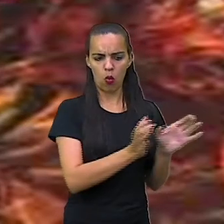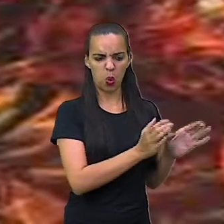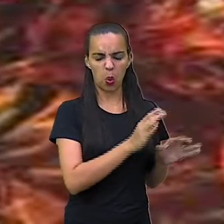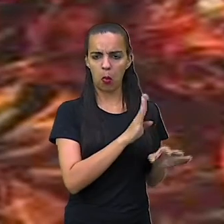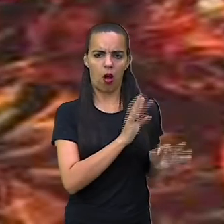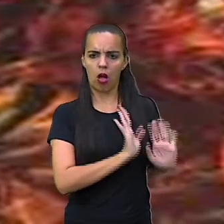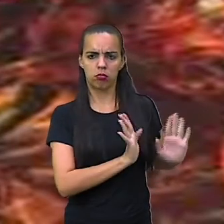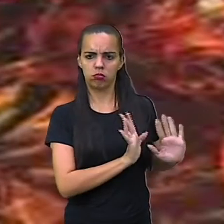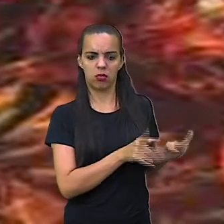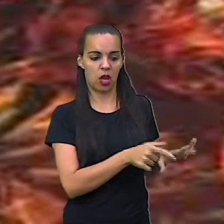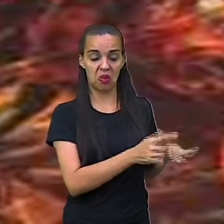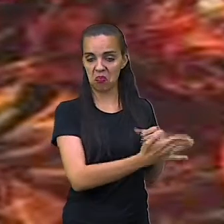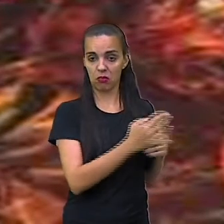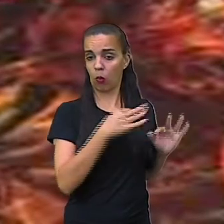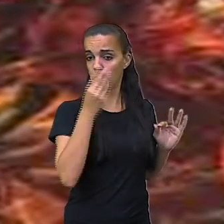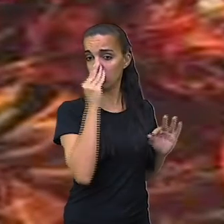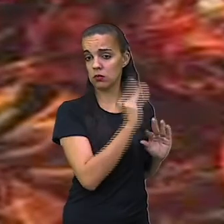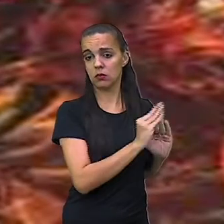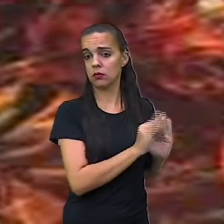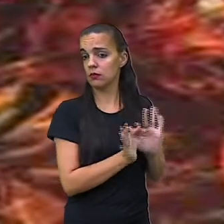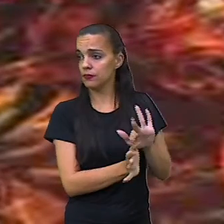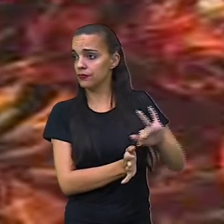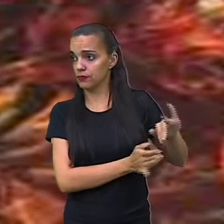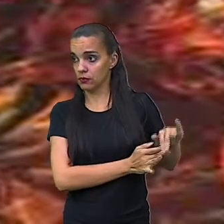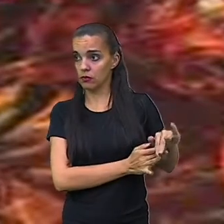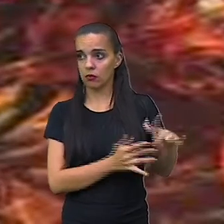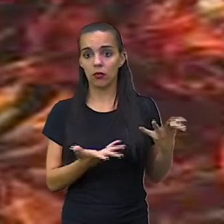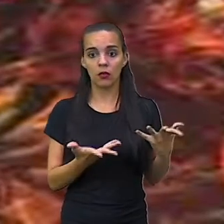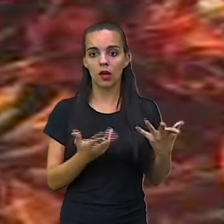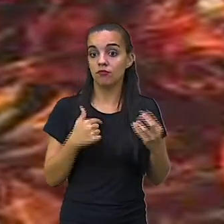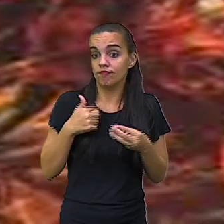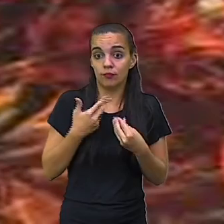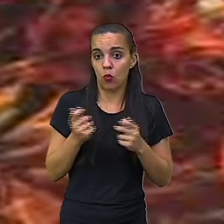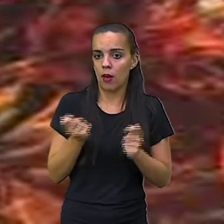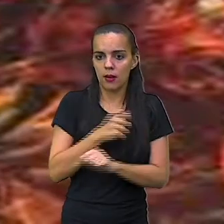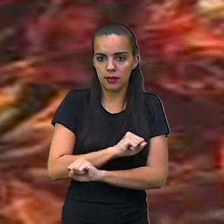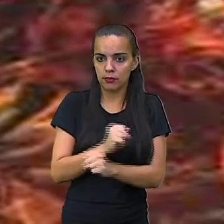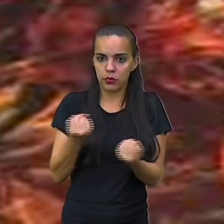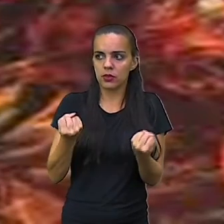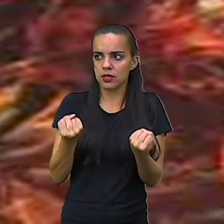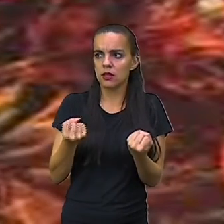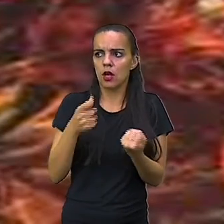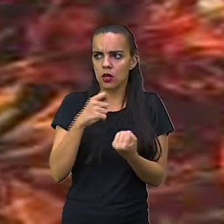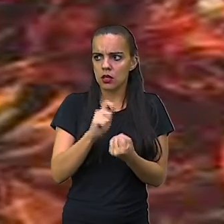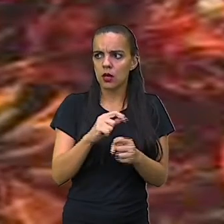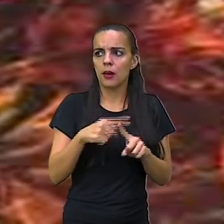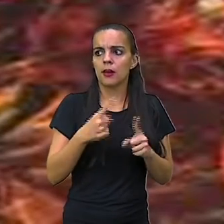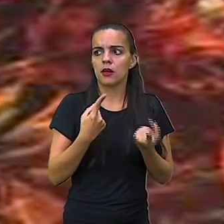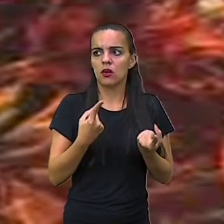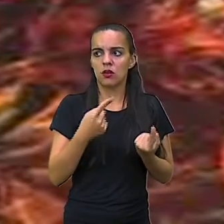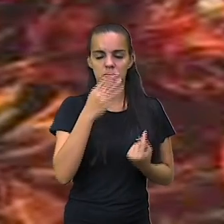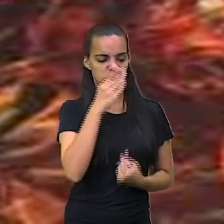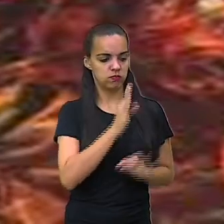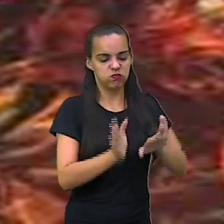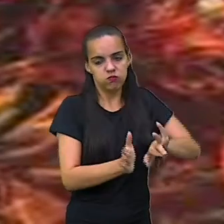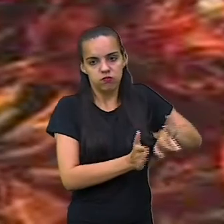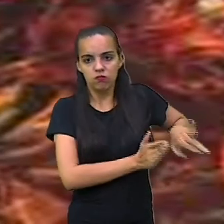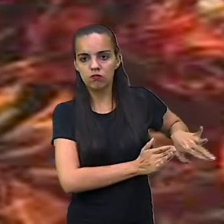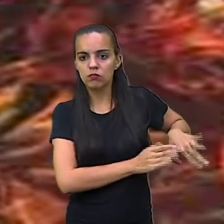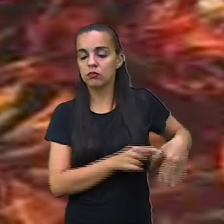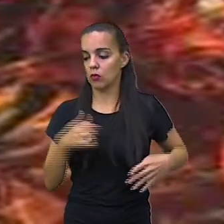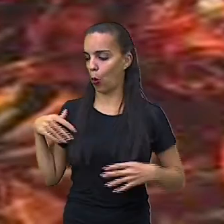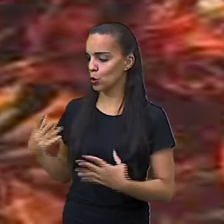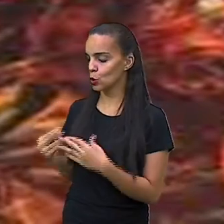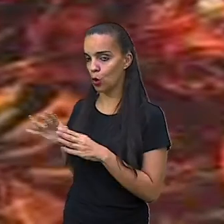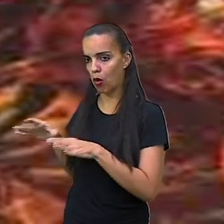não. O grupo B vai ficar sem um governo. Ou vou fazer leis que vão prejudicar esse grupo, vou